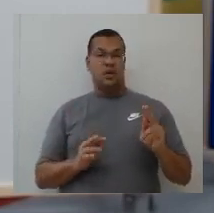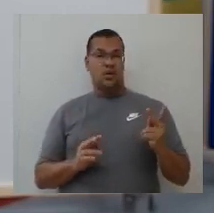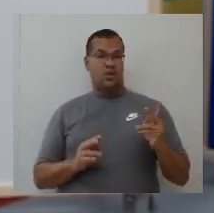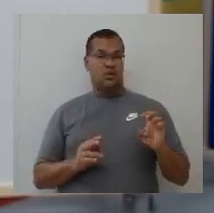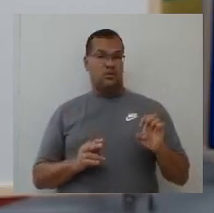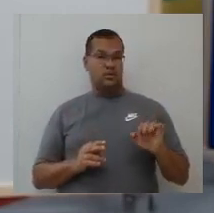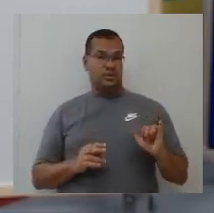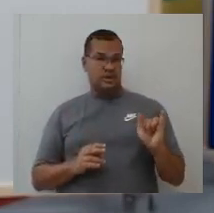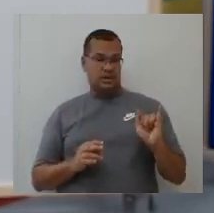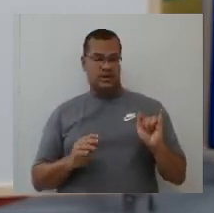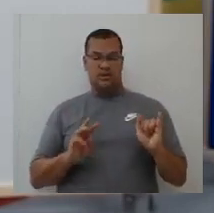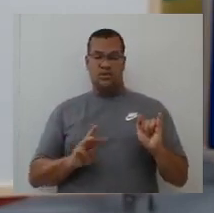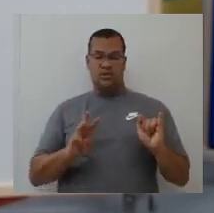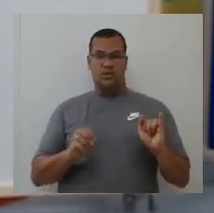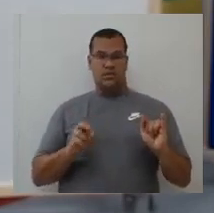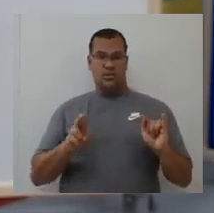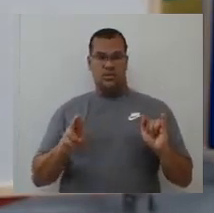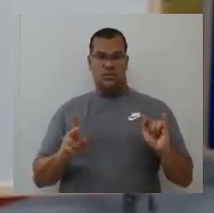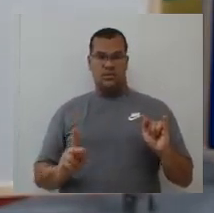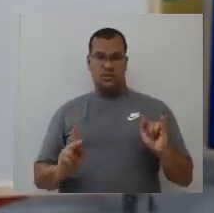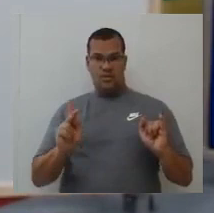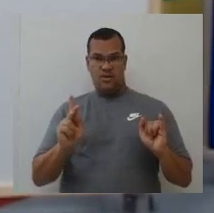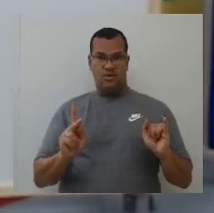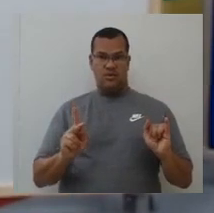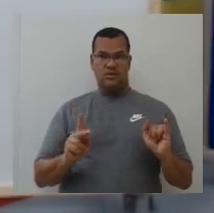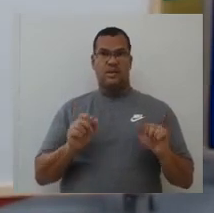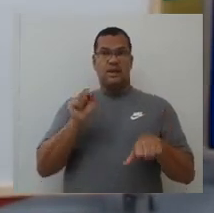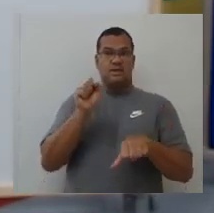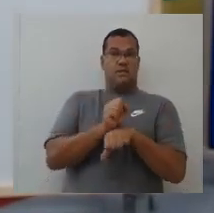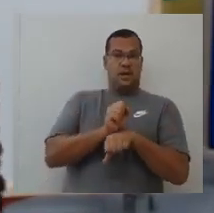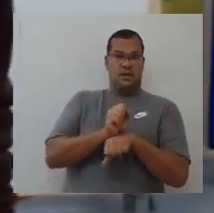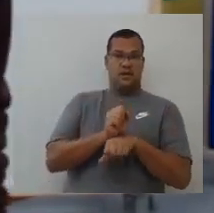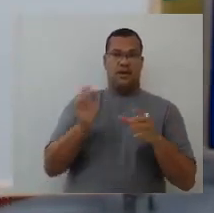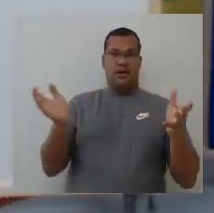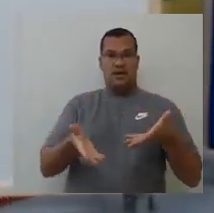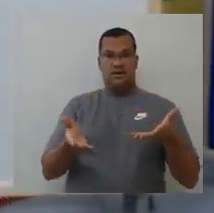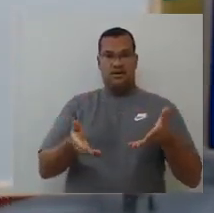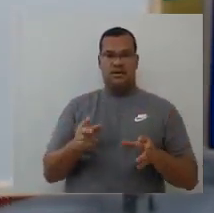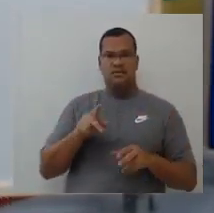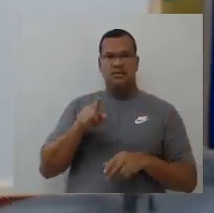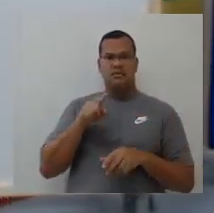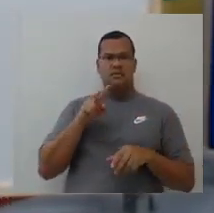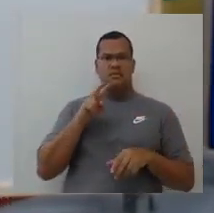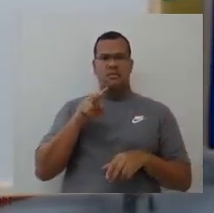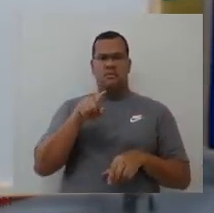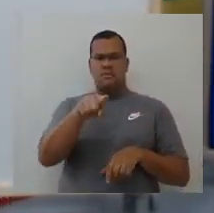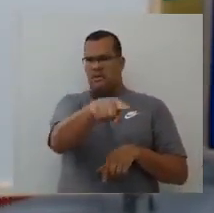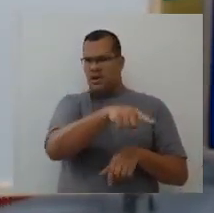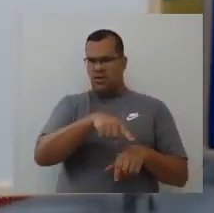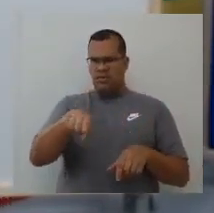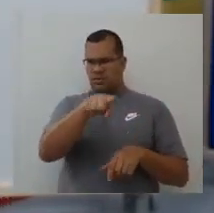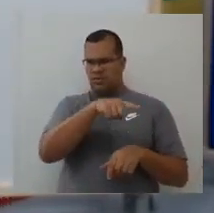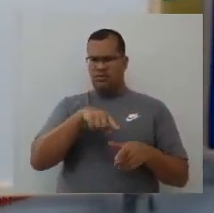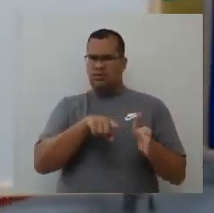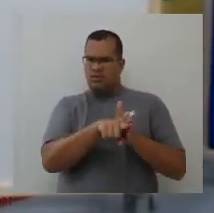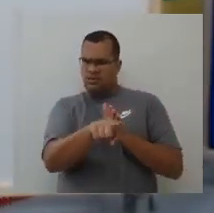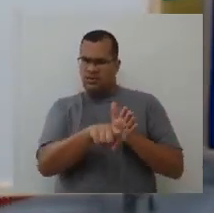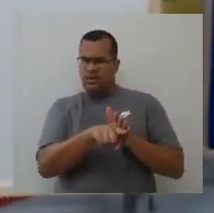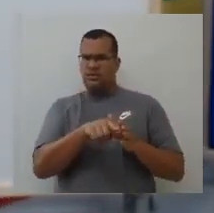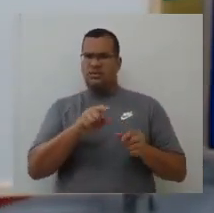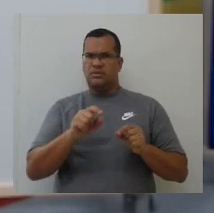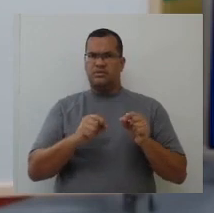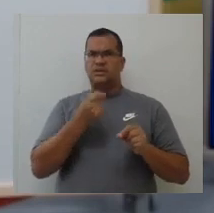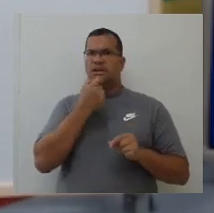work. E aí eu paro minha aula, olho assim pro aluno e pergunto, gente, tem gente que acha